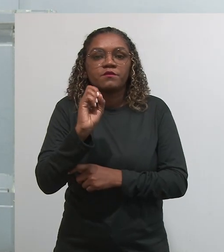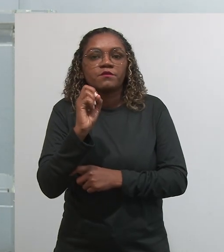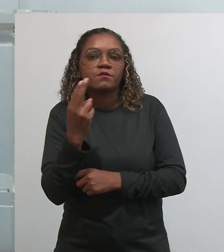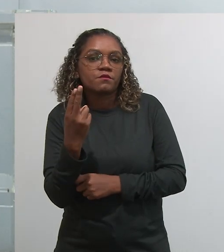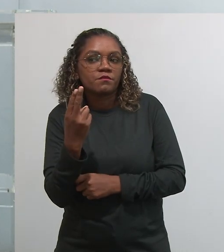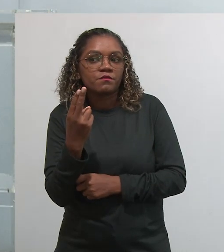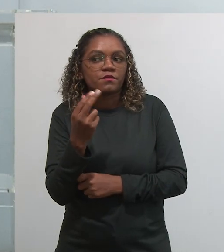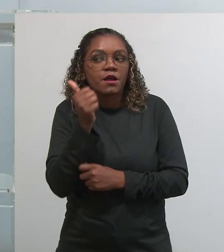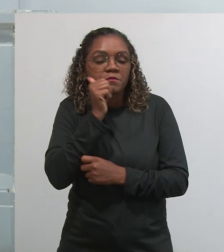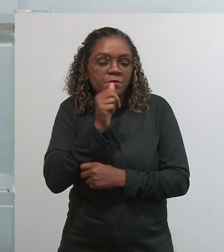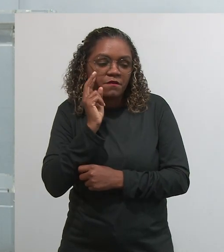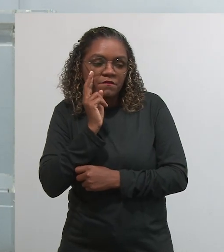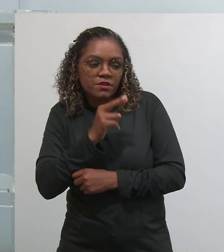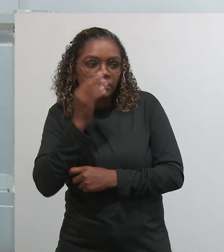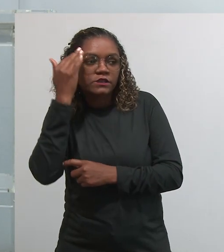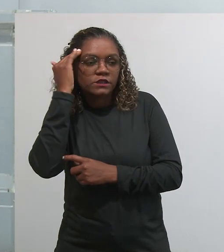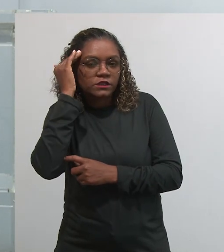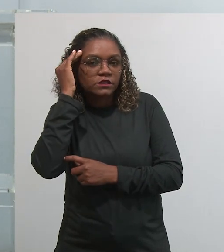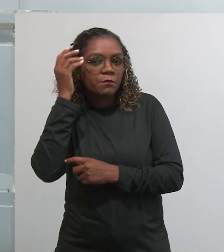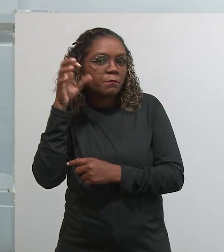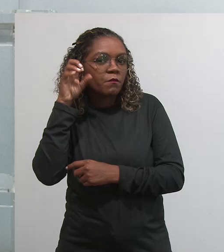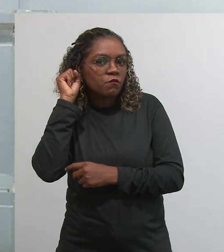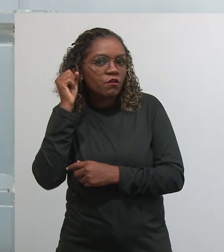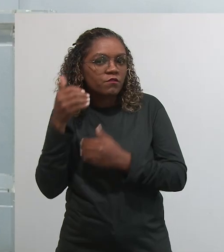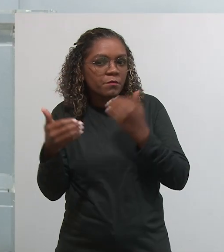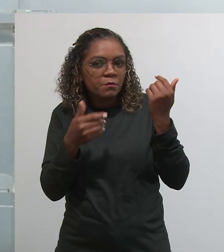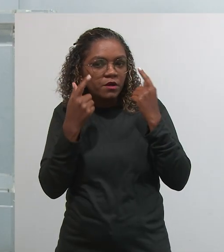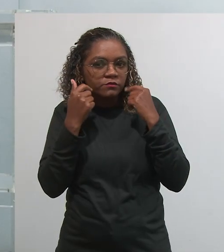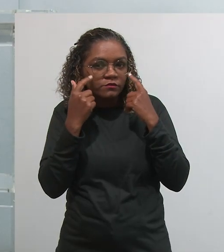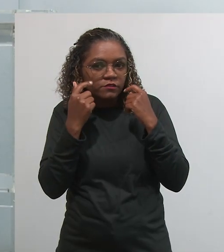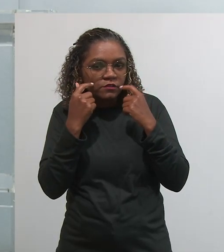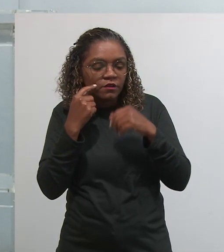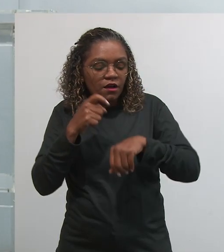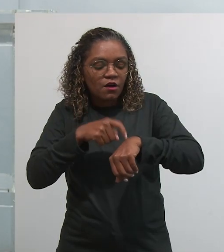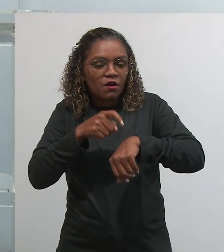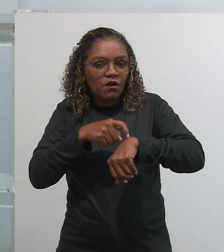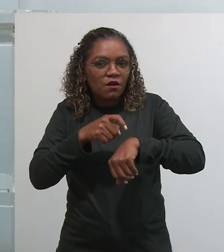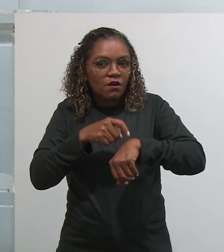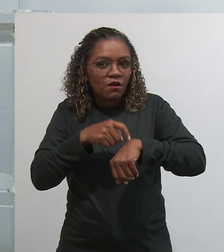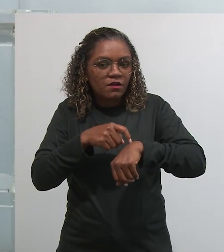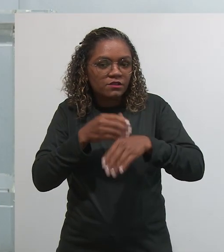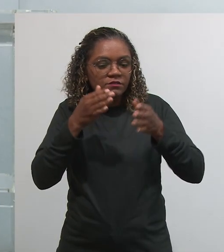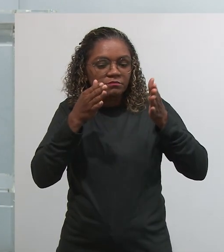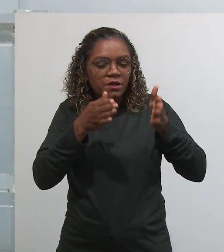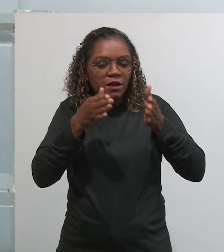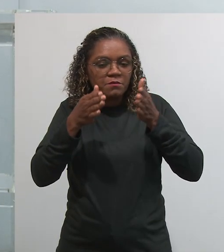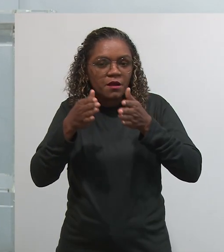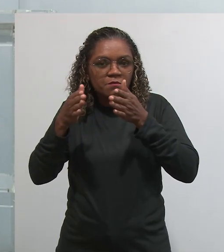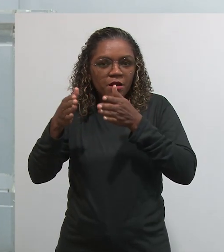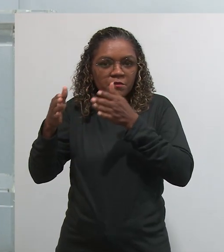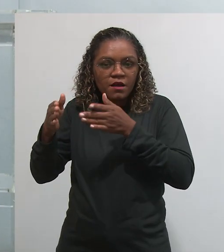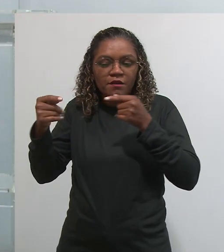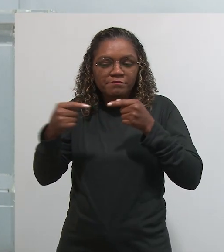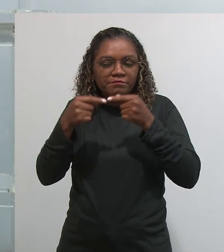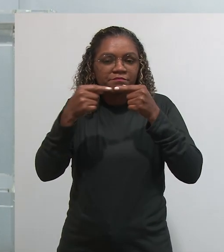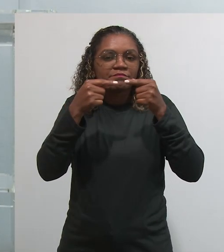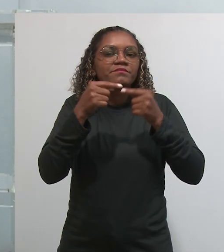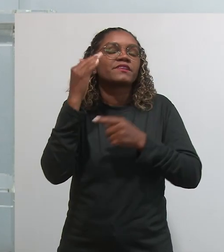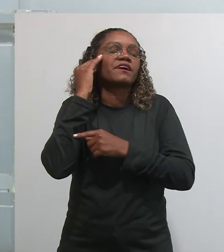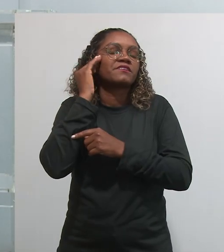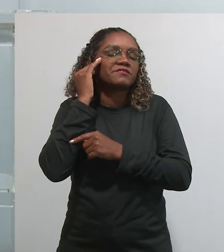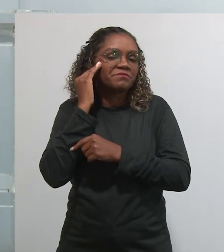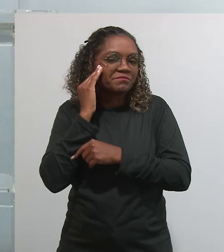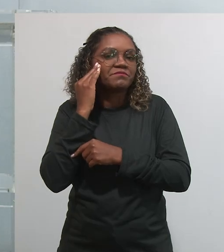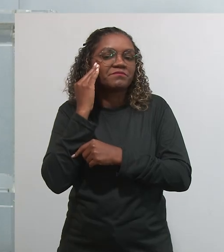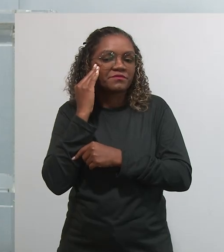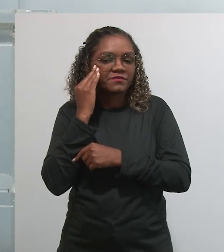mãe começa a entender que dentro do processo de horários que ela está acostumada com ele, ela consegue entender que